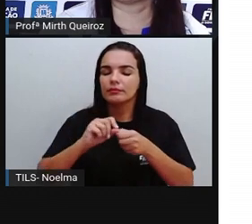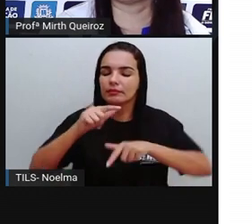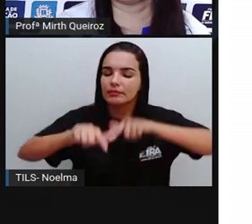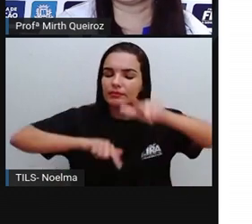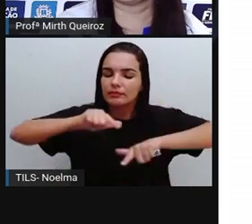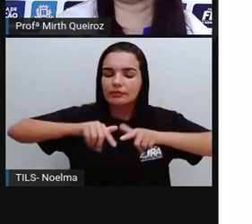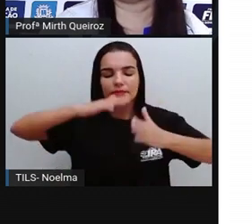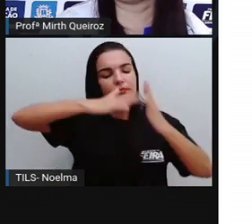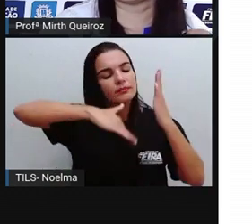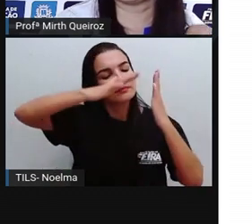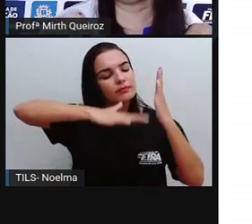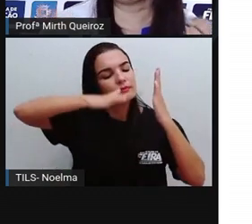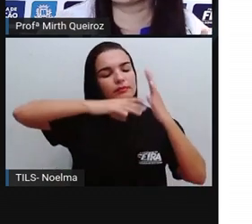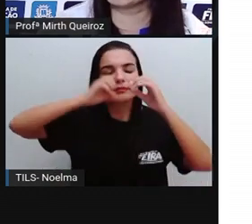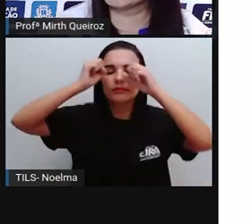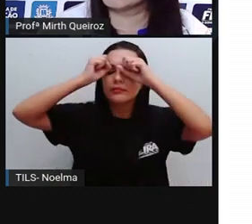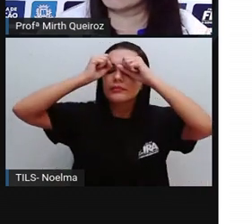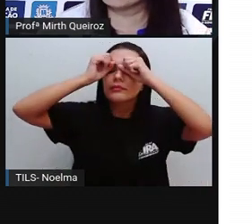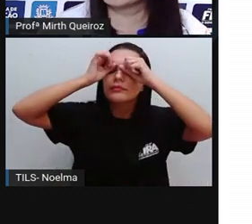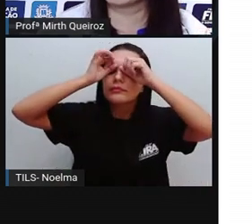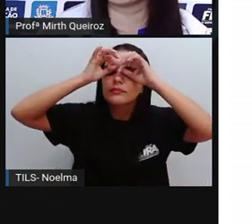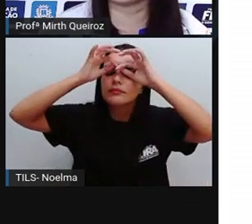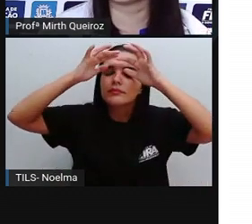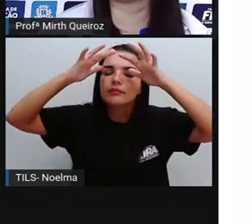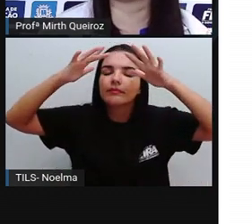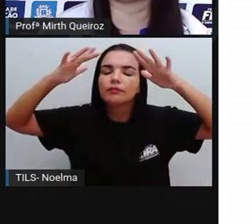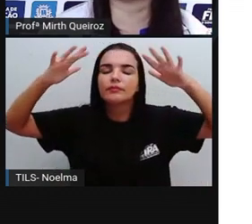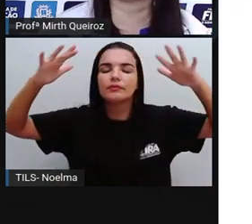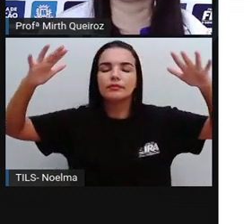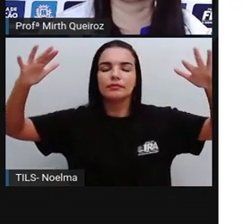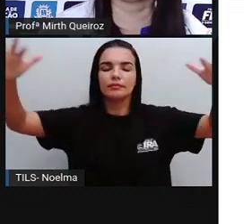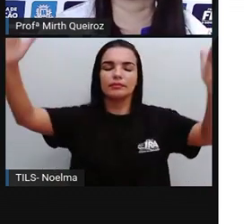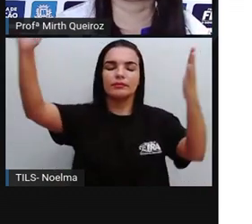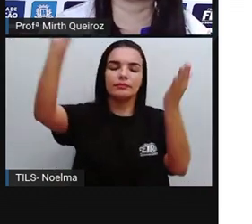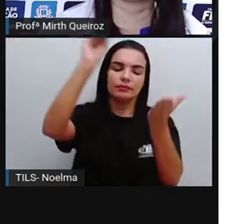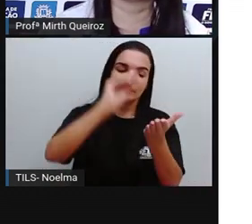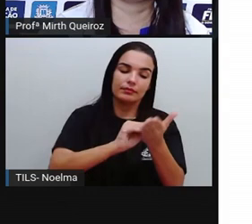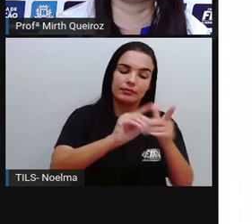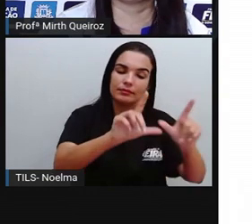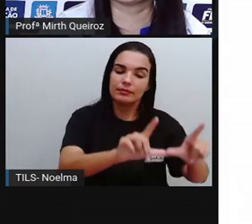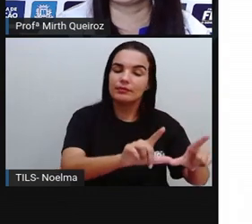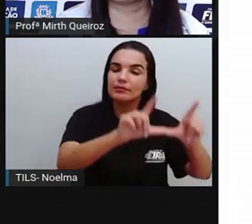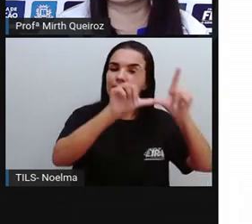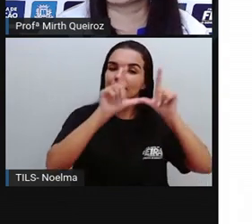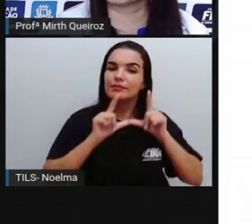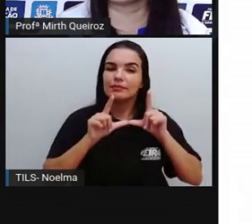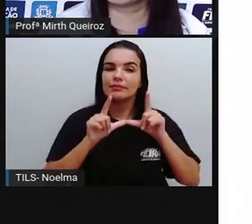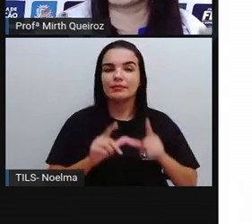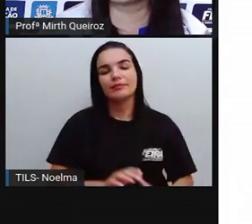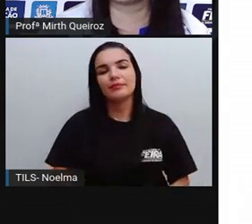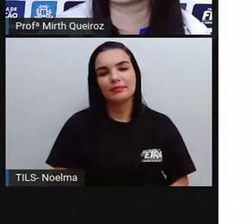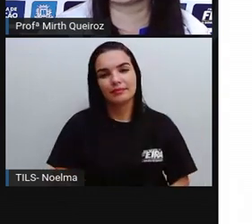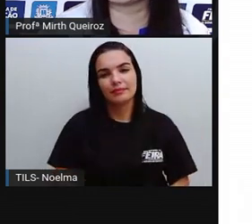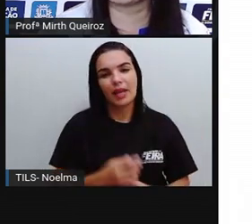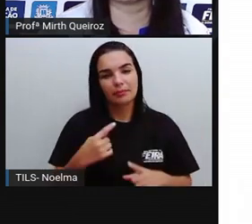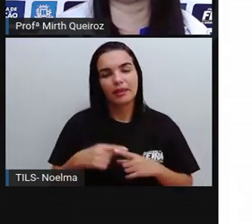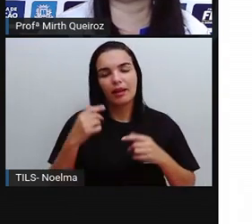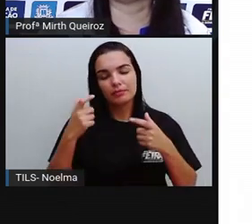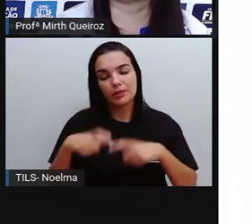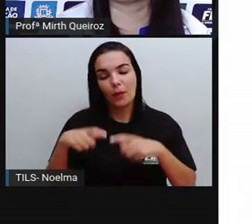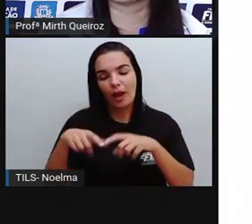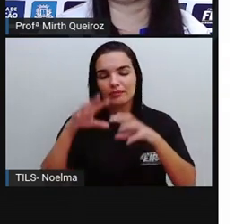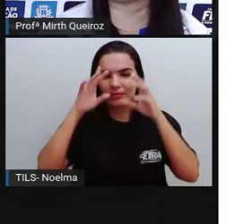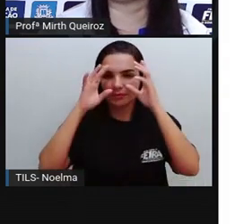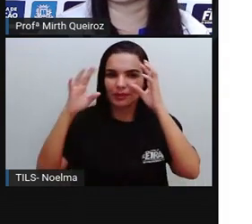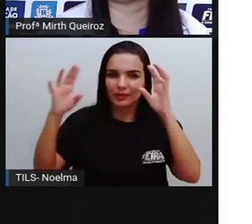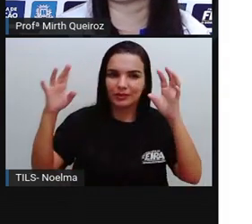vê essa imaginação sendo representada através da pintura, né? Lugares imaginários